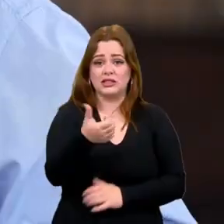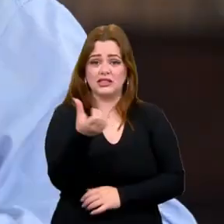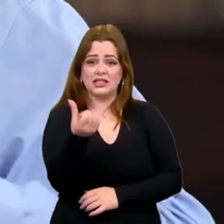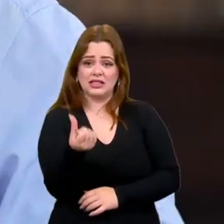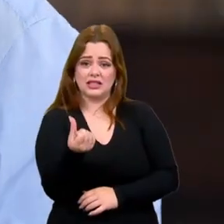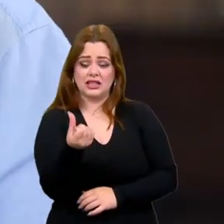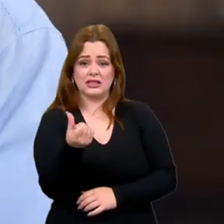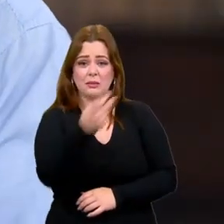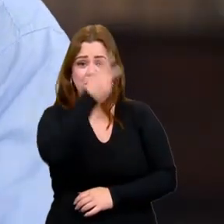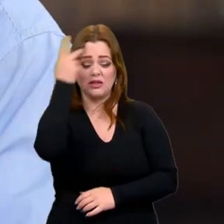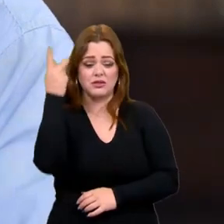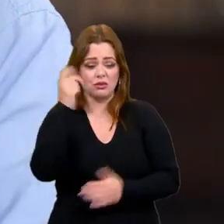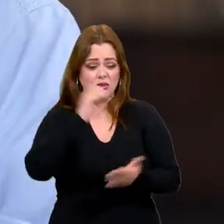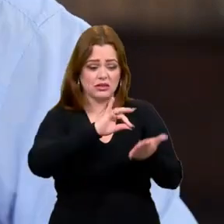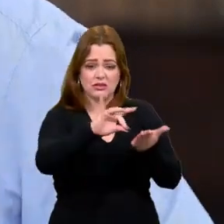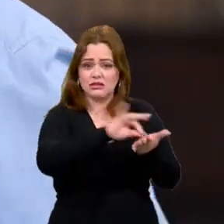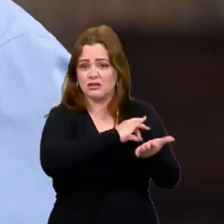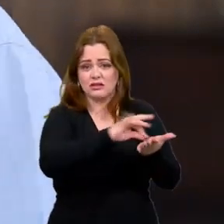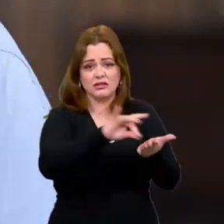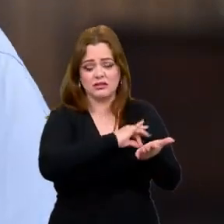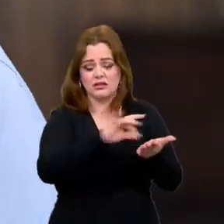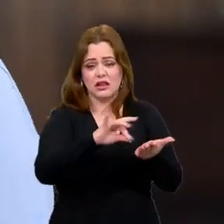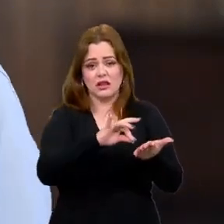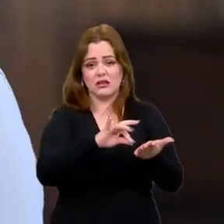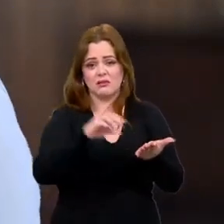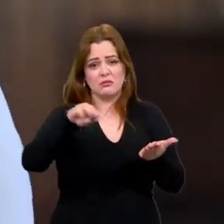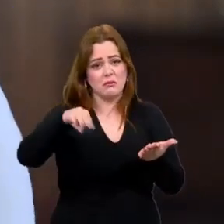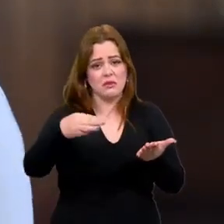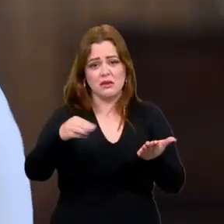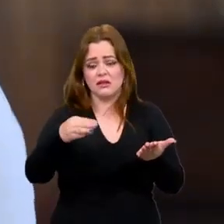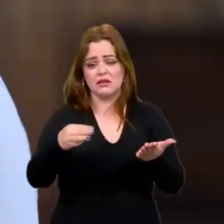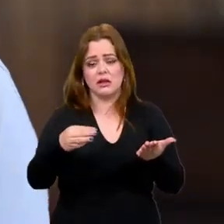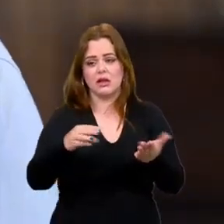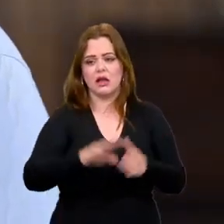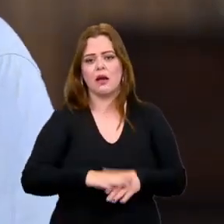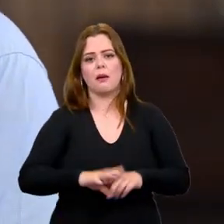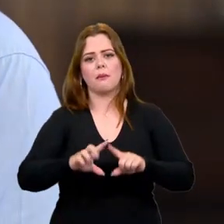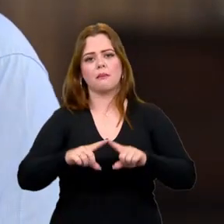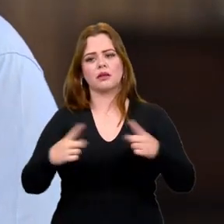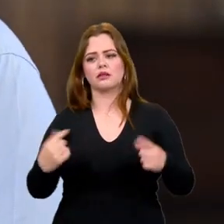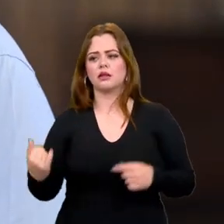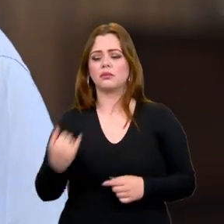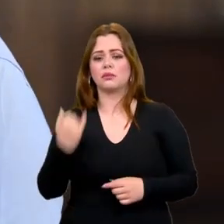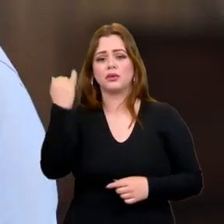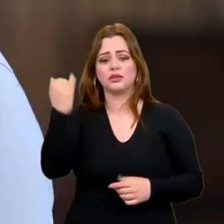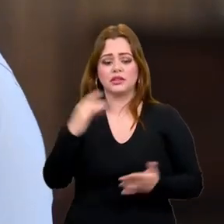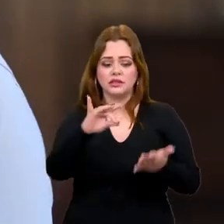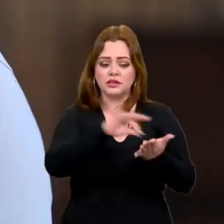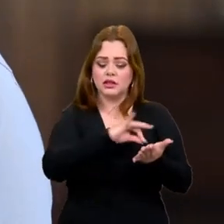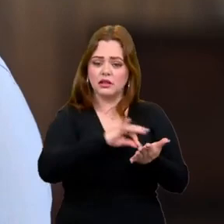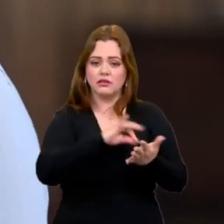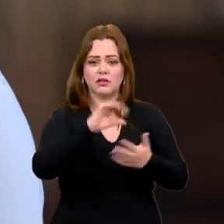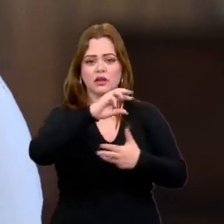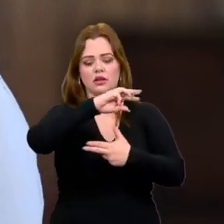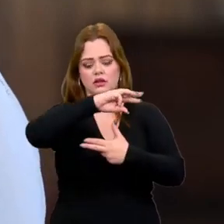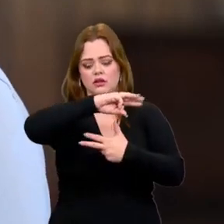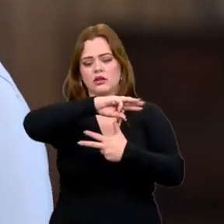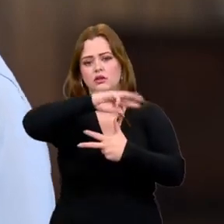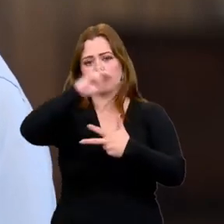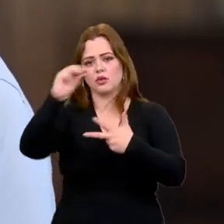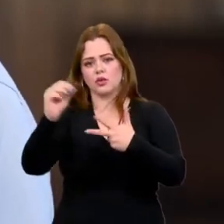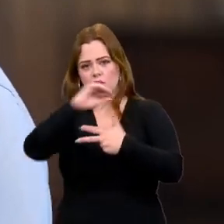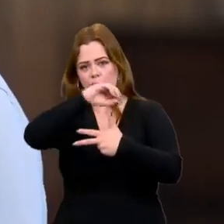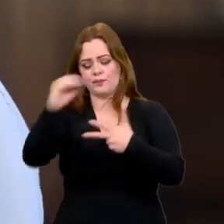que todo mundo que queira fazer Universidade se inscreva no ENEM até o dia 16 de junho para que você possa ter a oportunidade